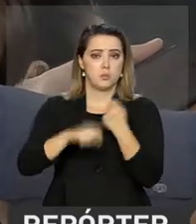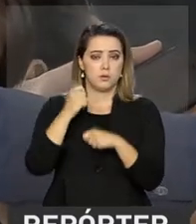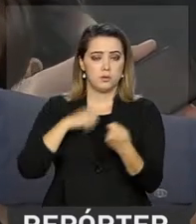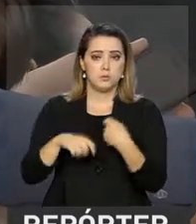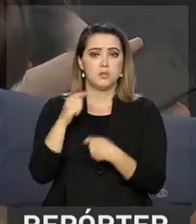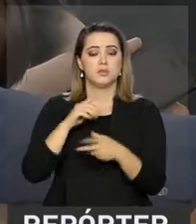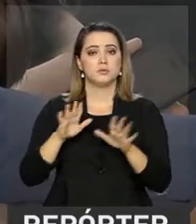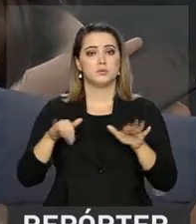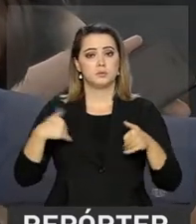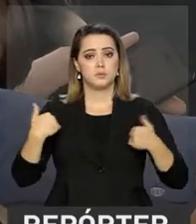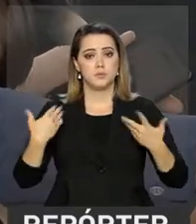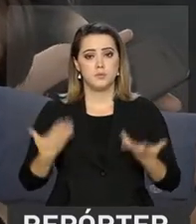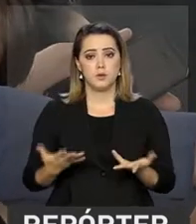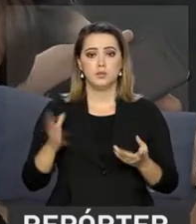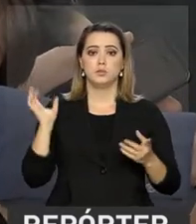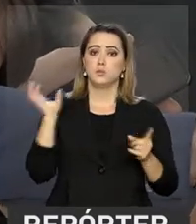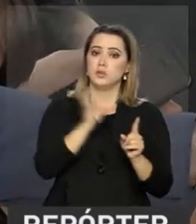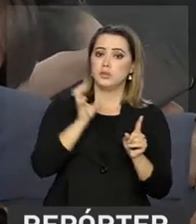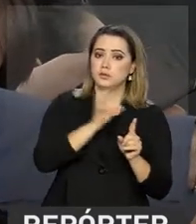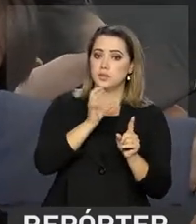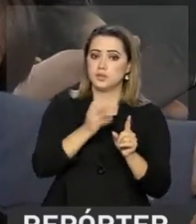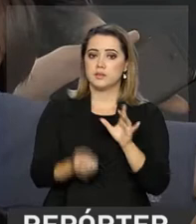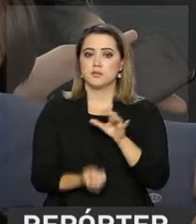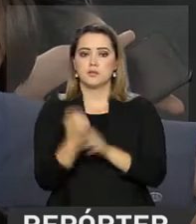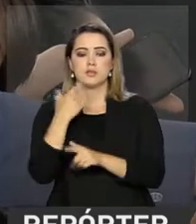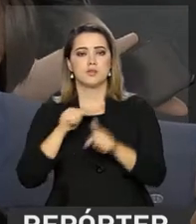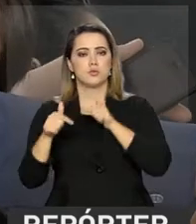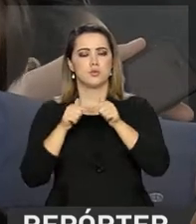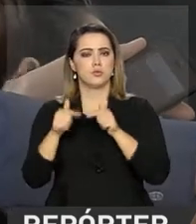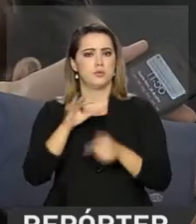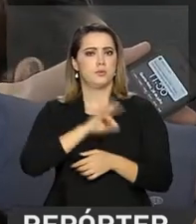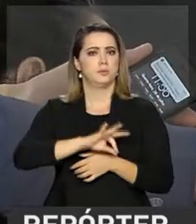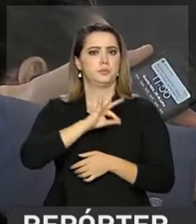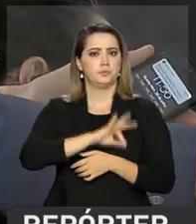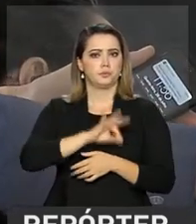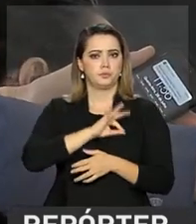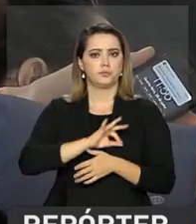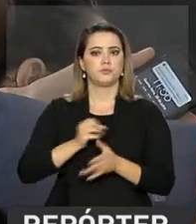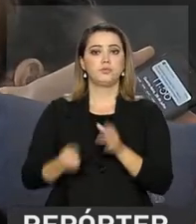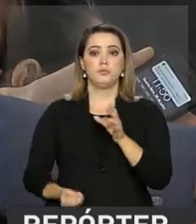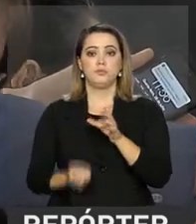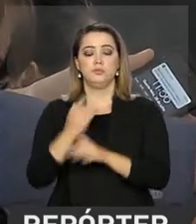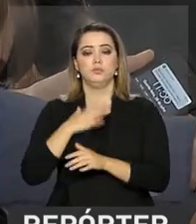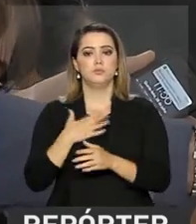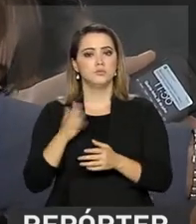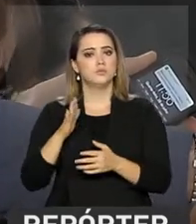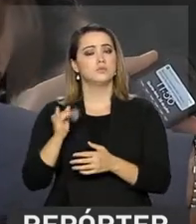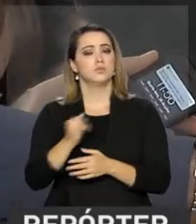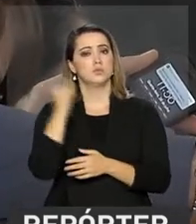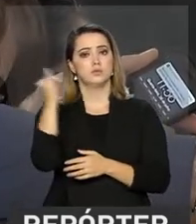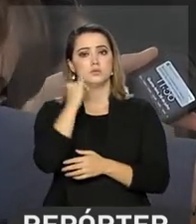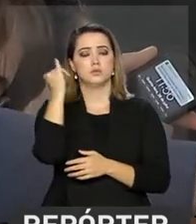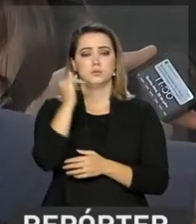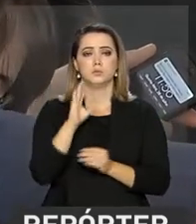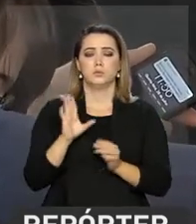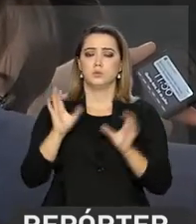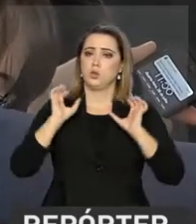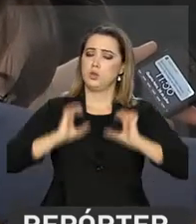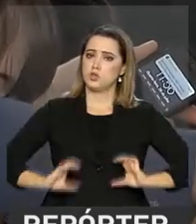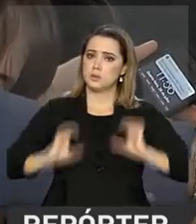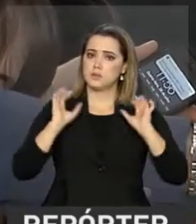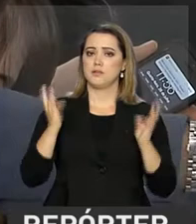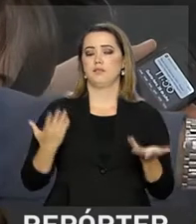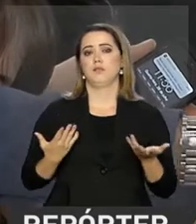portanto que impacto na geração de renda emprego e gerem benefícios diretamente para os cidadãos